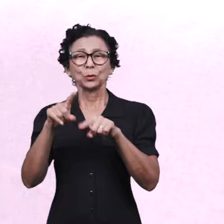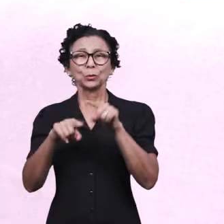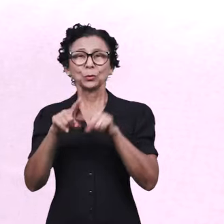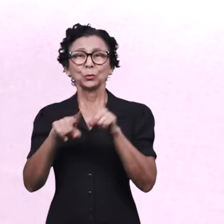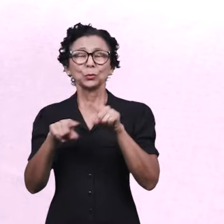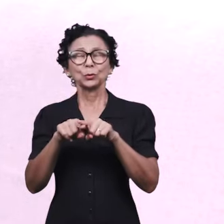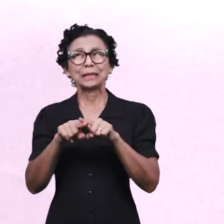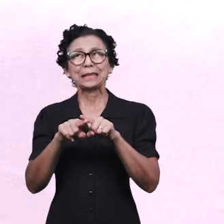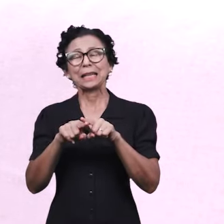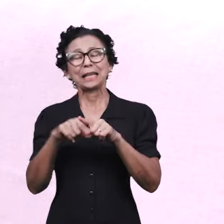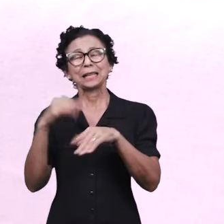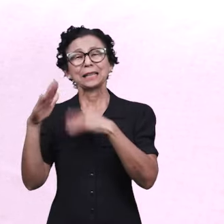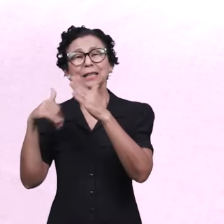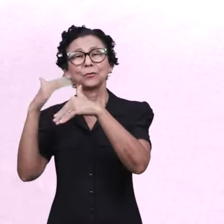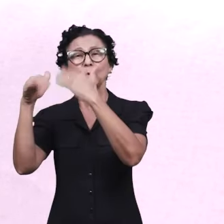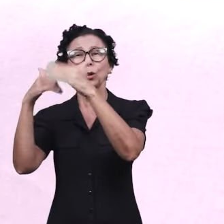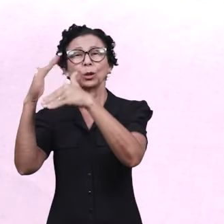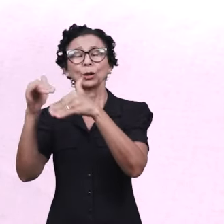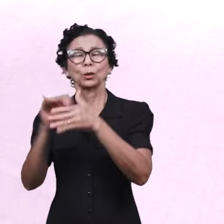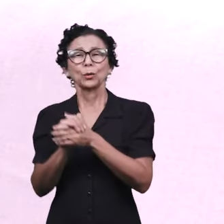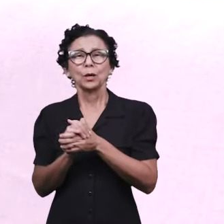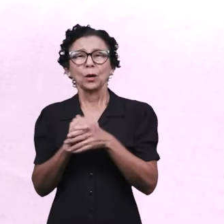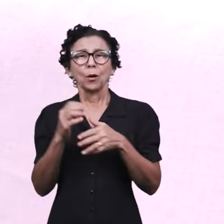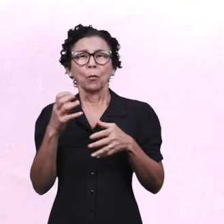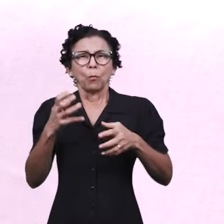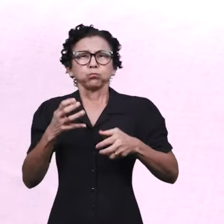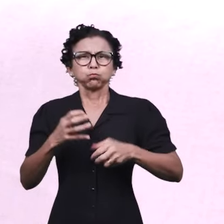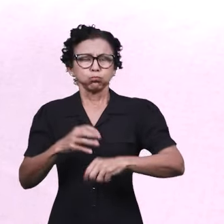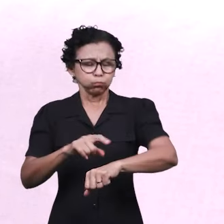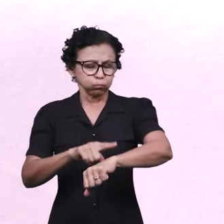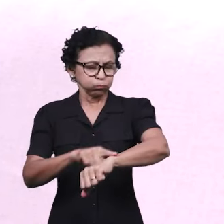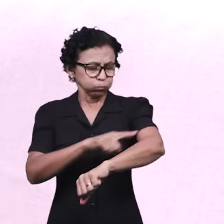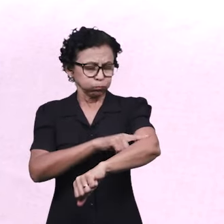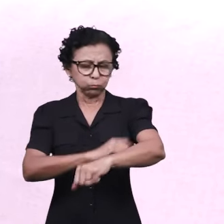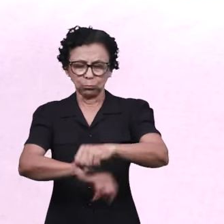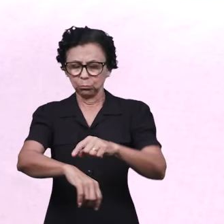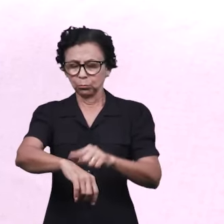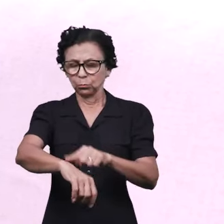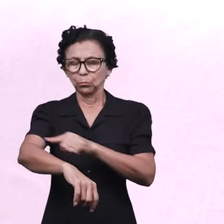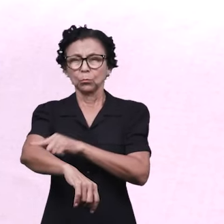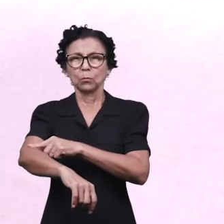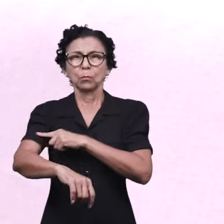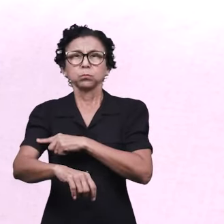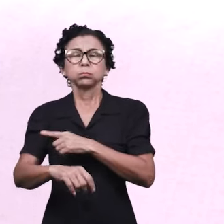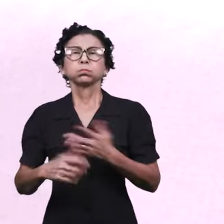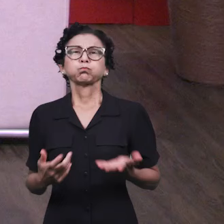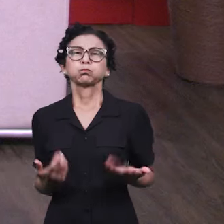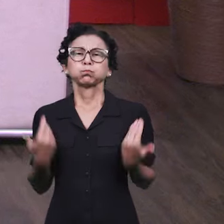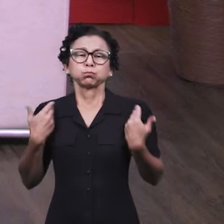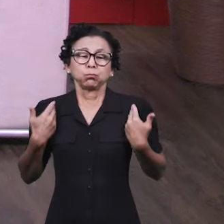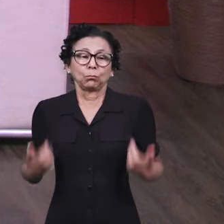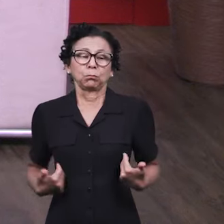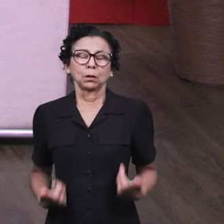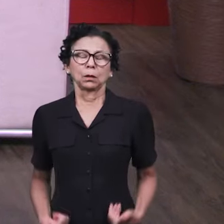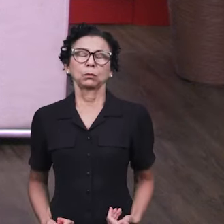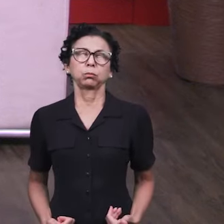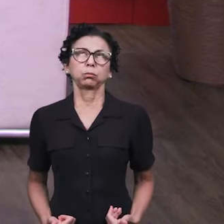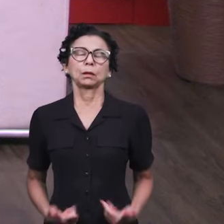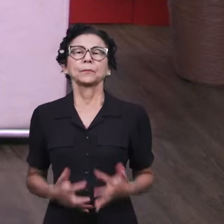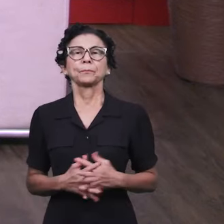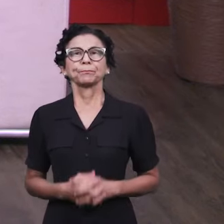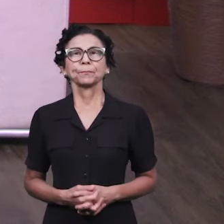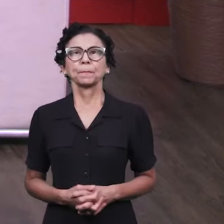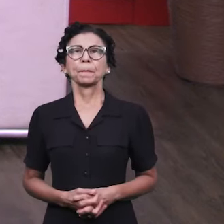ela pode ser benéfica para vários outros pacientes mas para quem tem o lipedema caseína deixando claro que para o